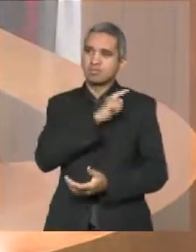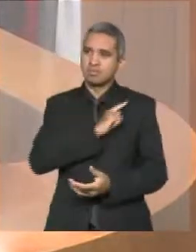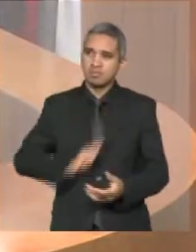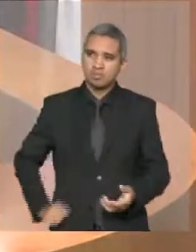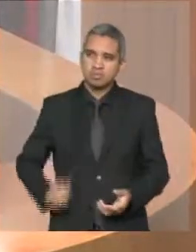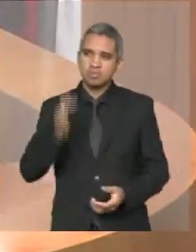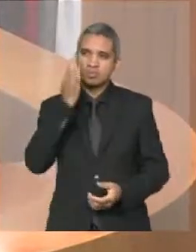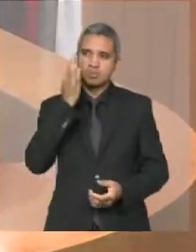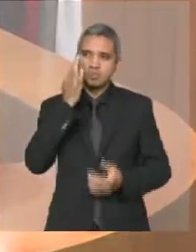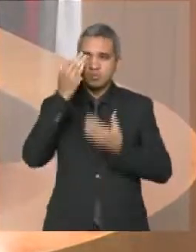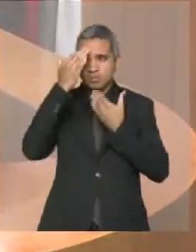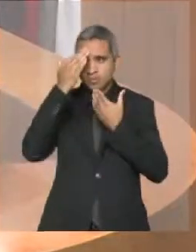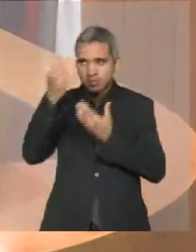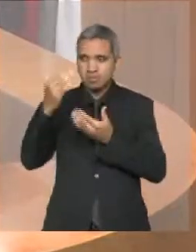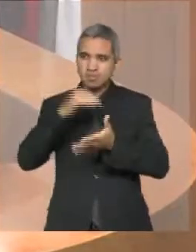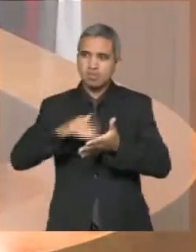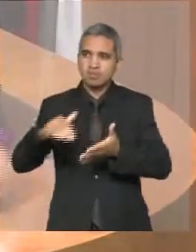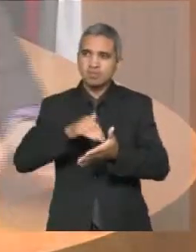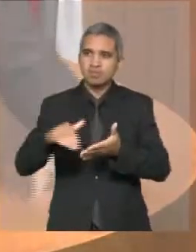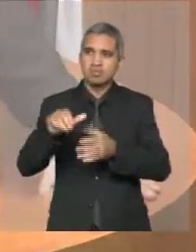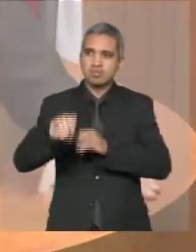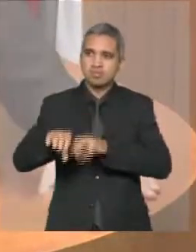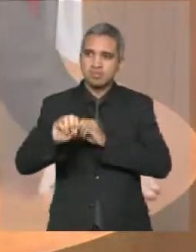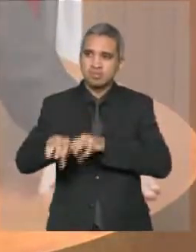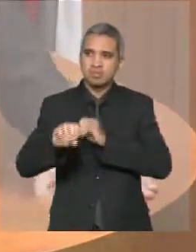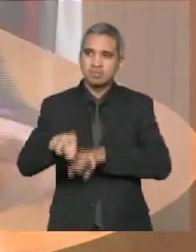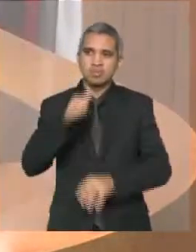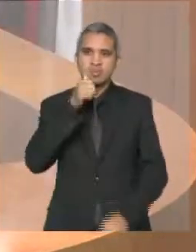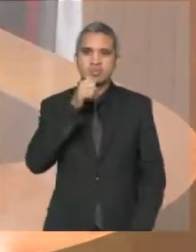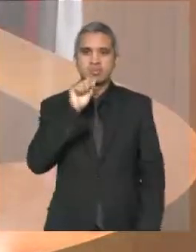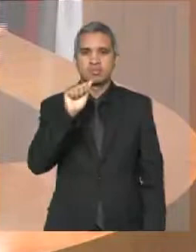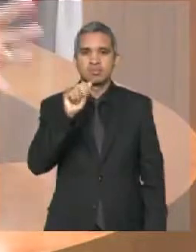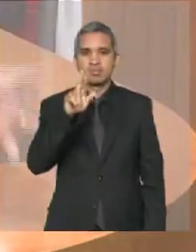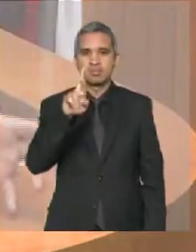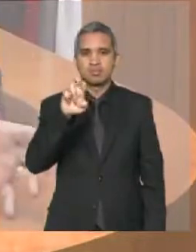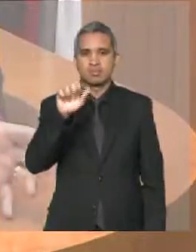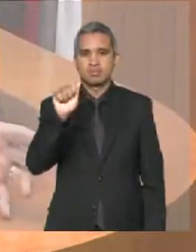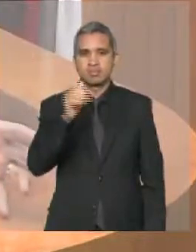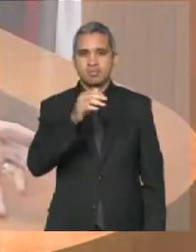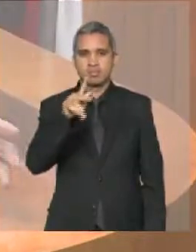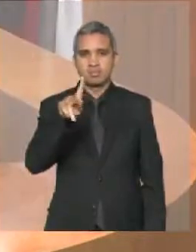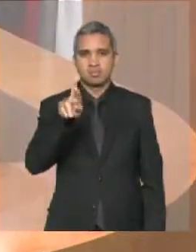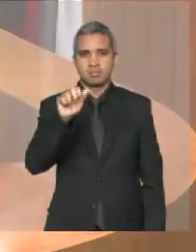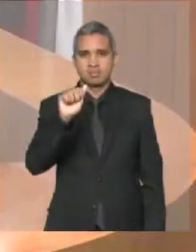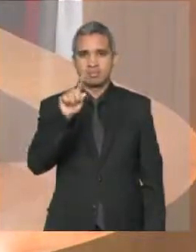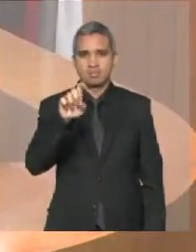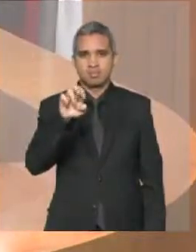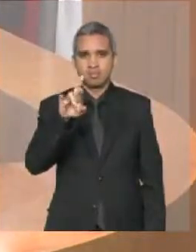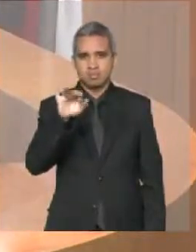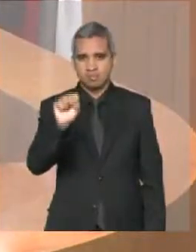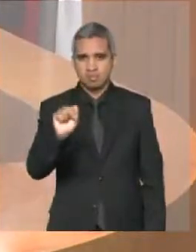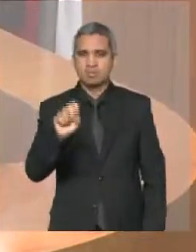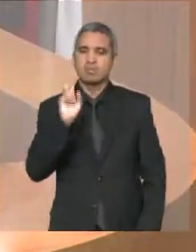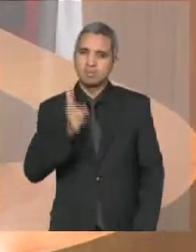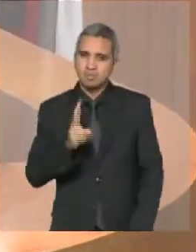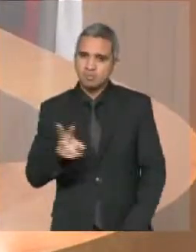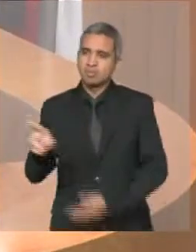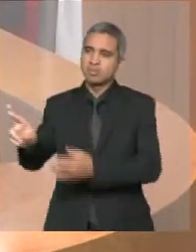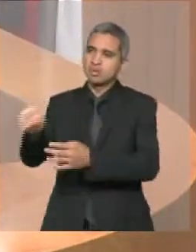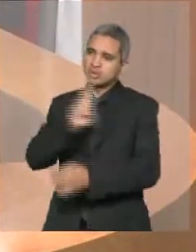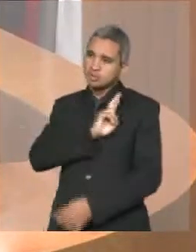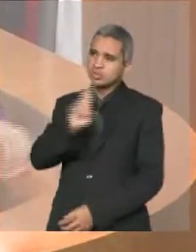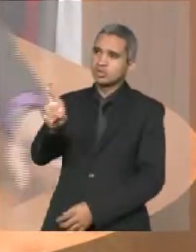Áurea Prazeres, em estar atendendo aquelas necessidades que nós temos lutado e indicado